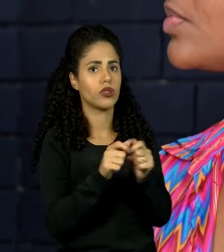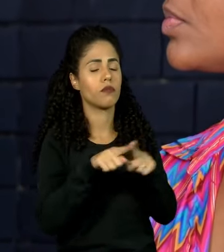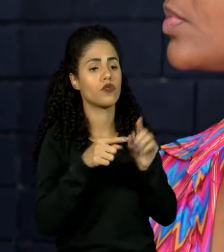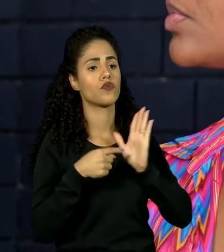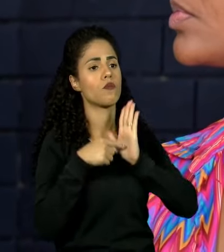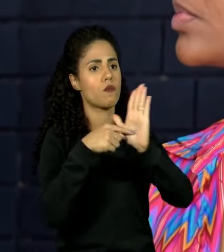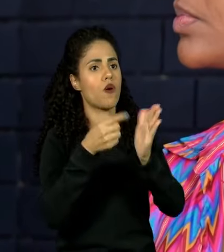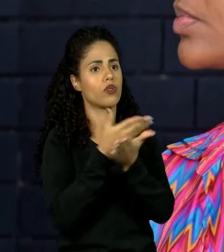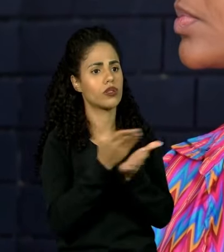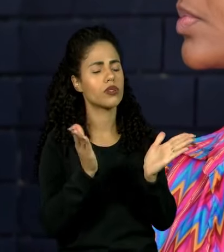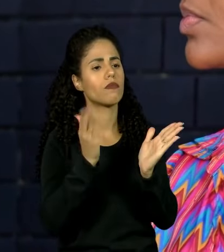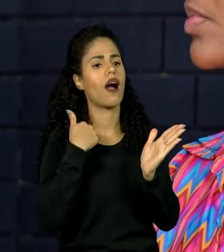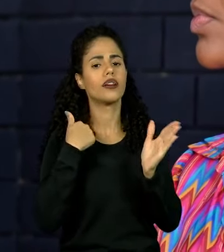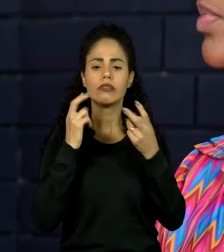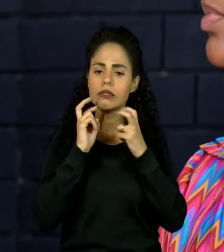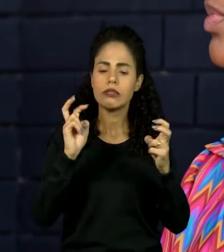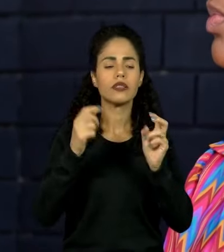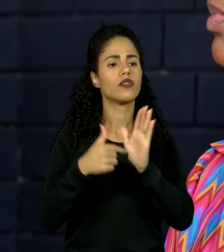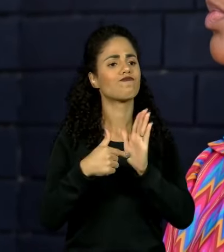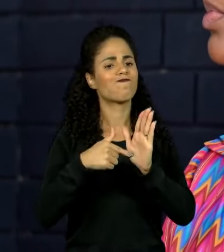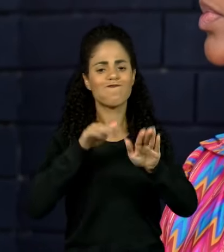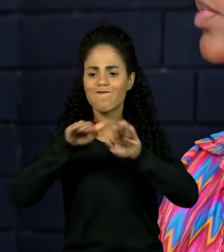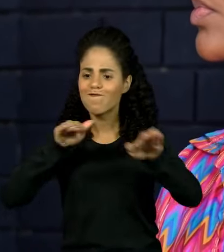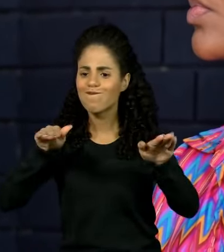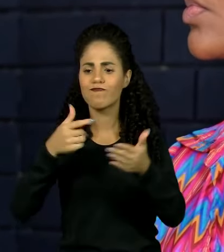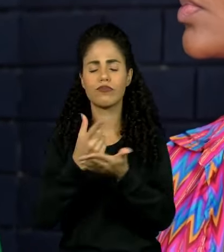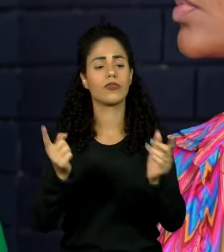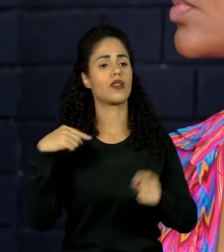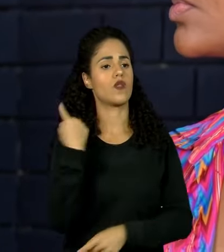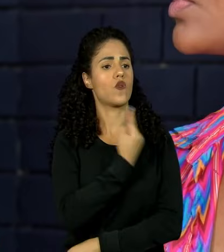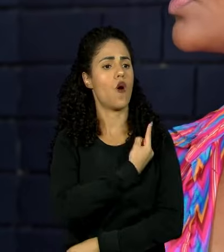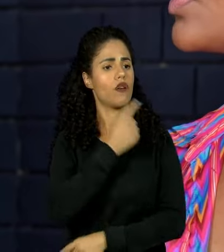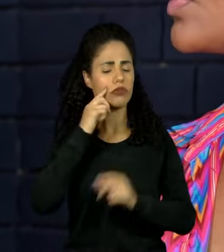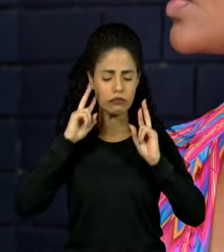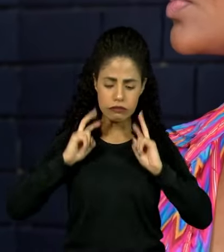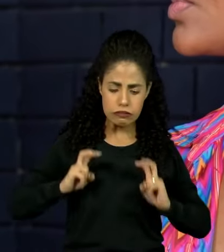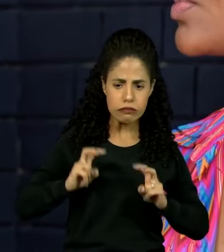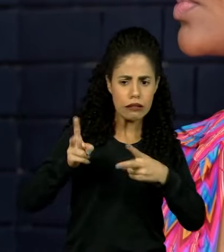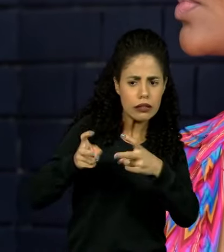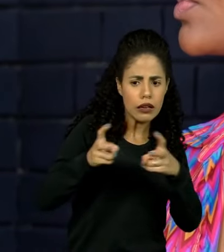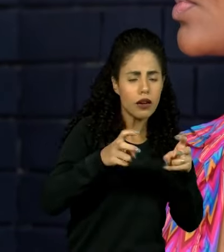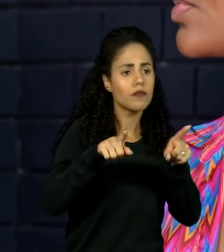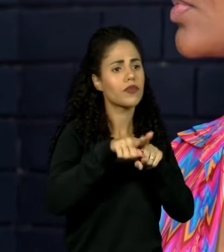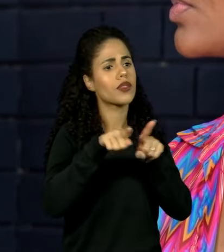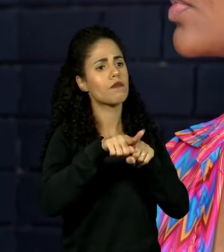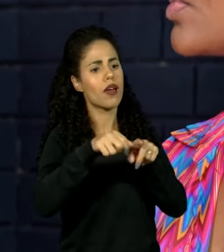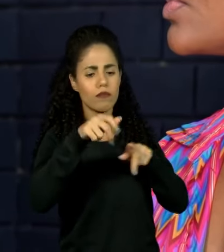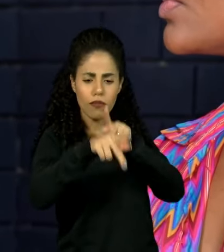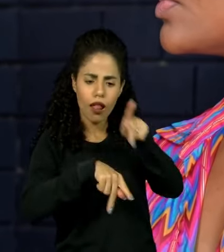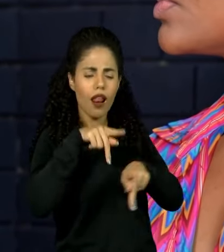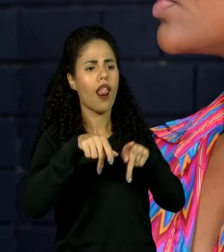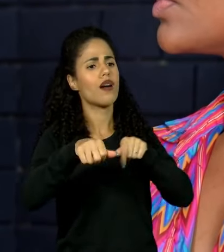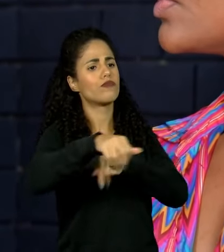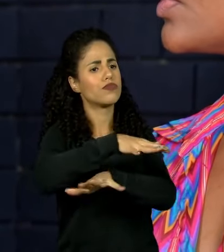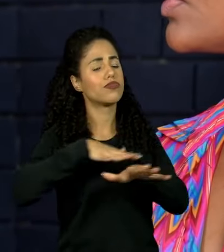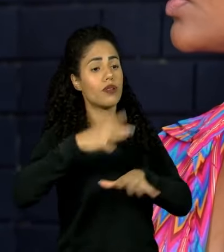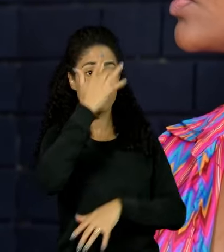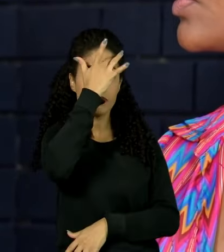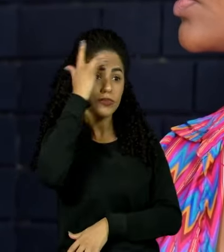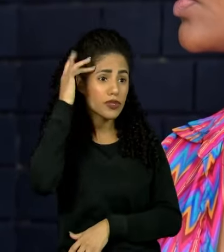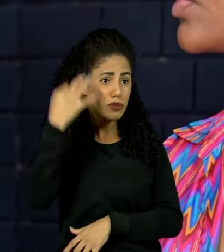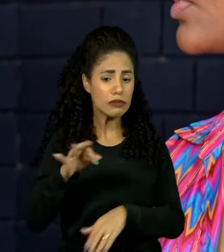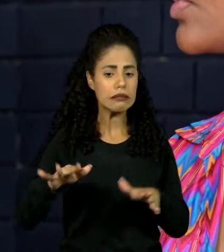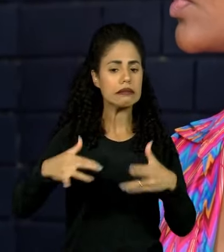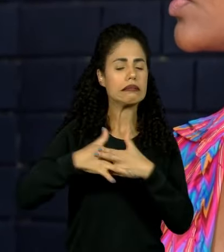levante é um é um é um chamado para que a gente se olhe enquanto população enquanto eh cidadão e